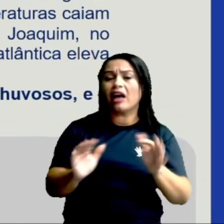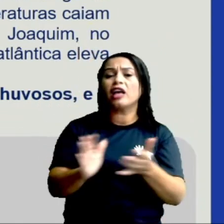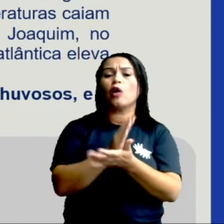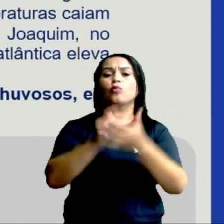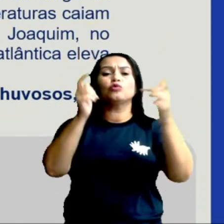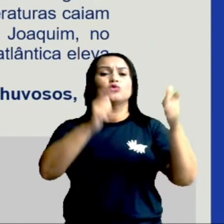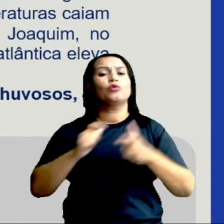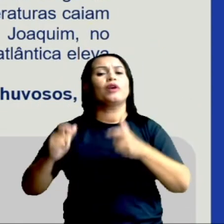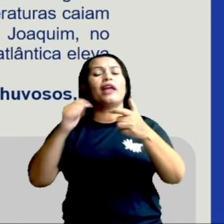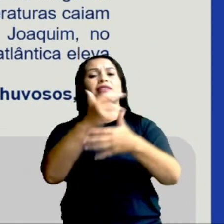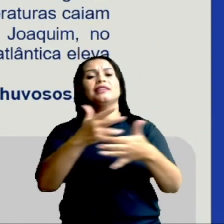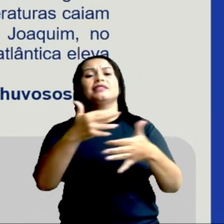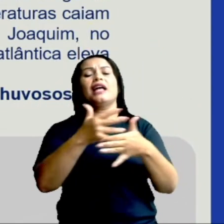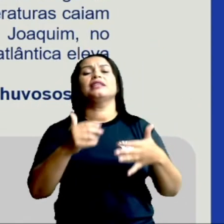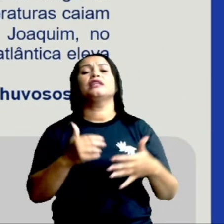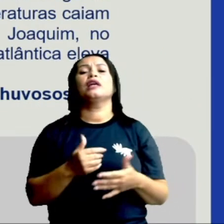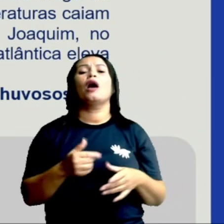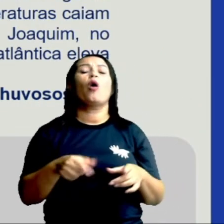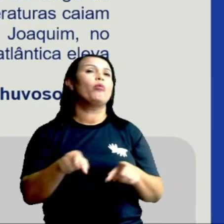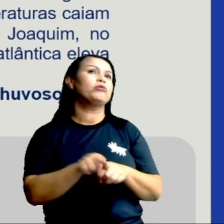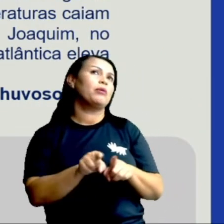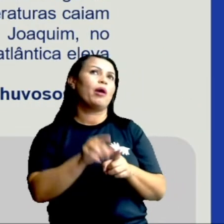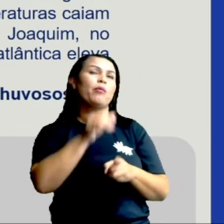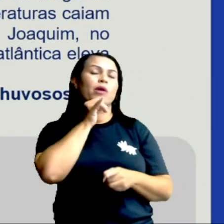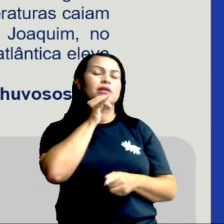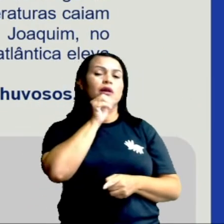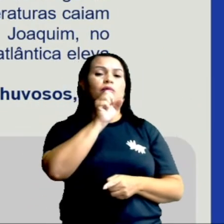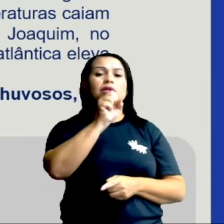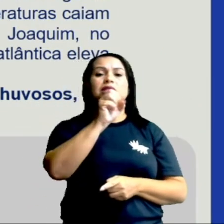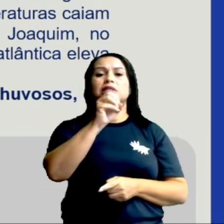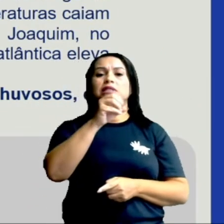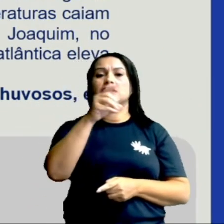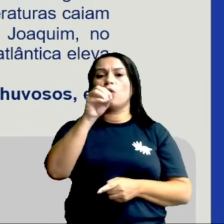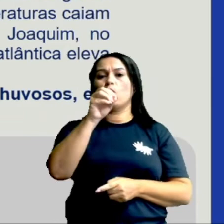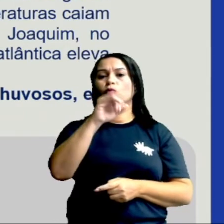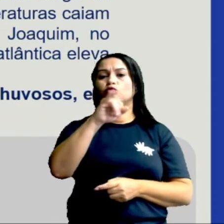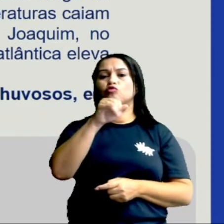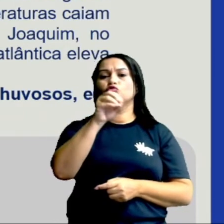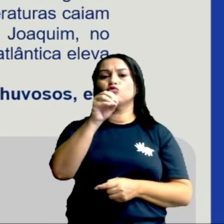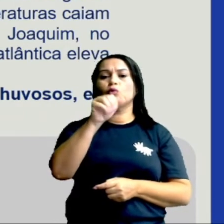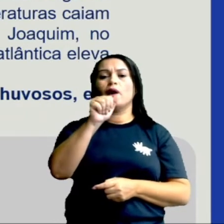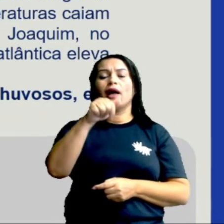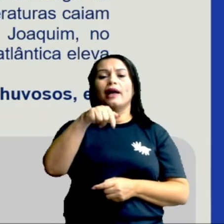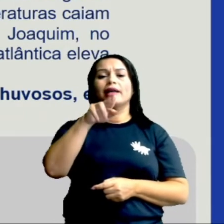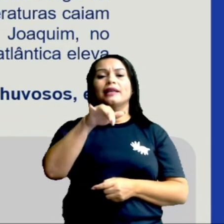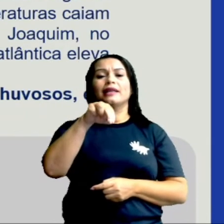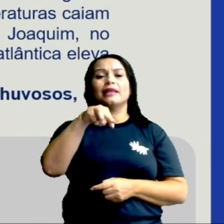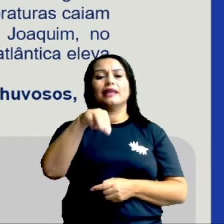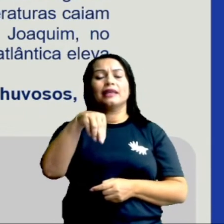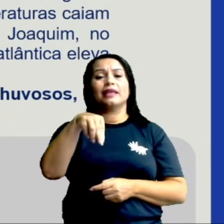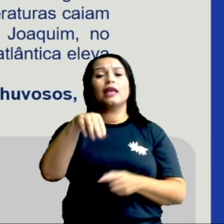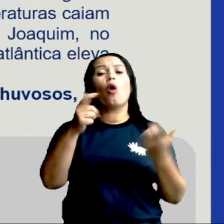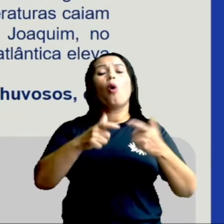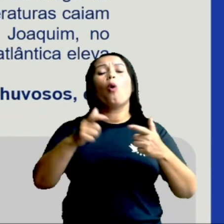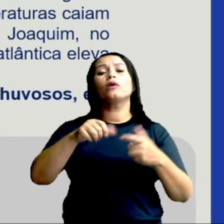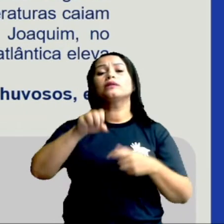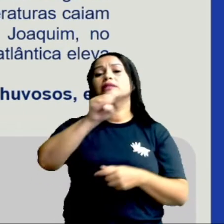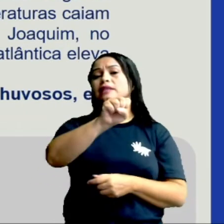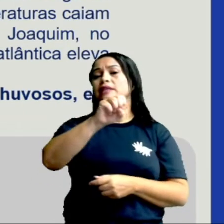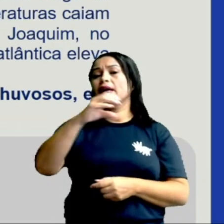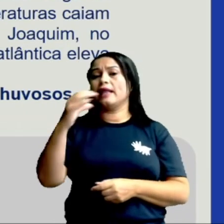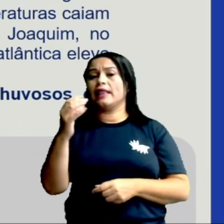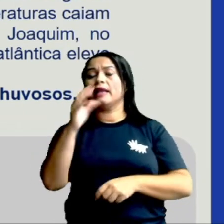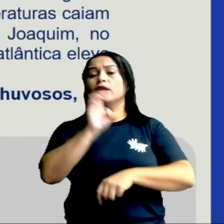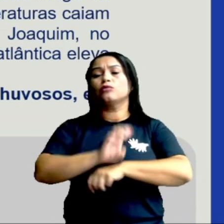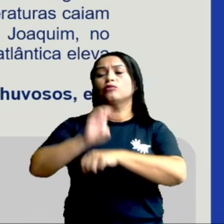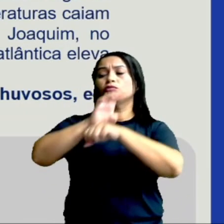de cidades, como em São Joaquim, no estado de Santa Catarina. Nas demais estações,